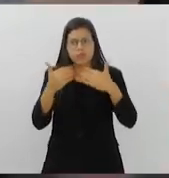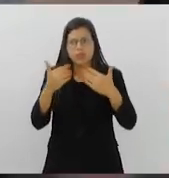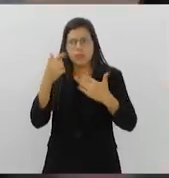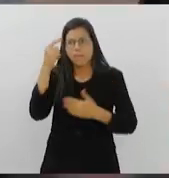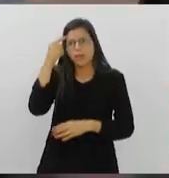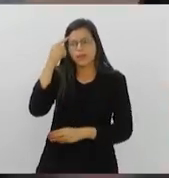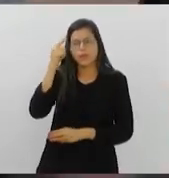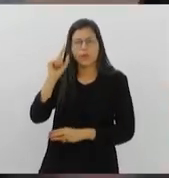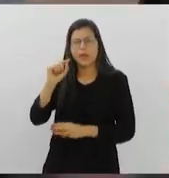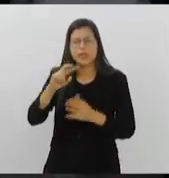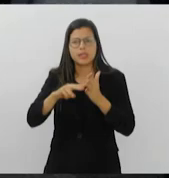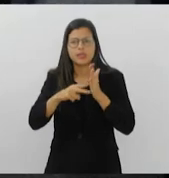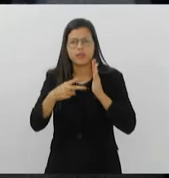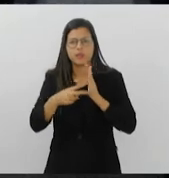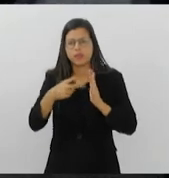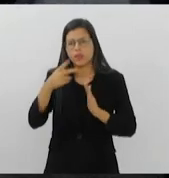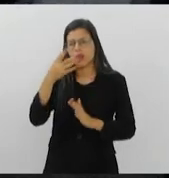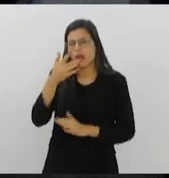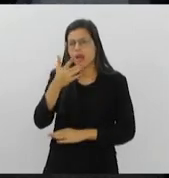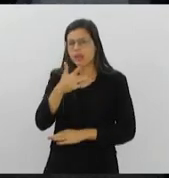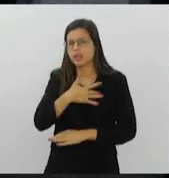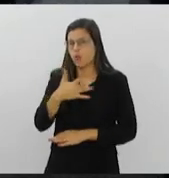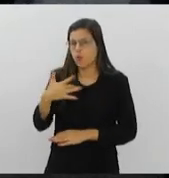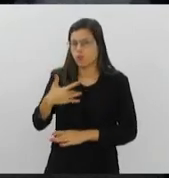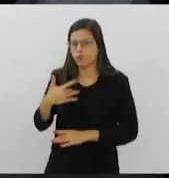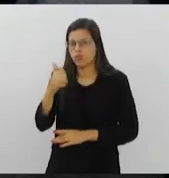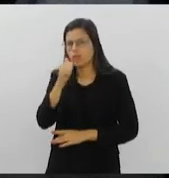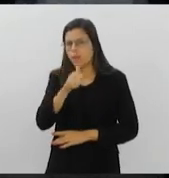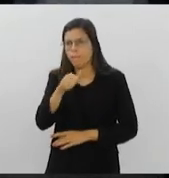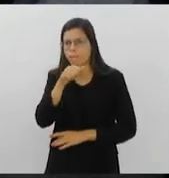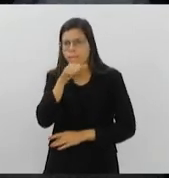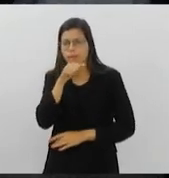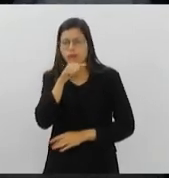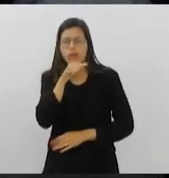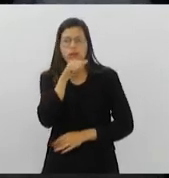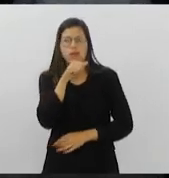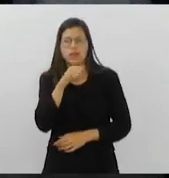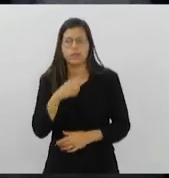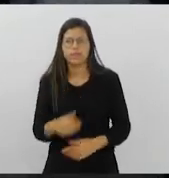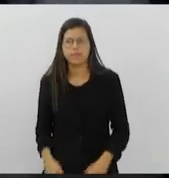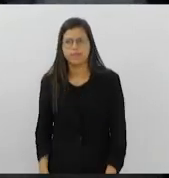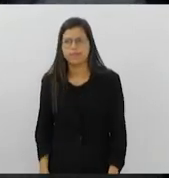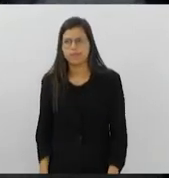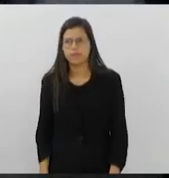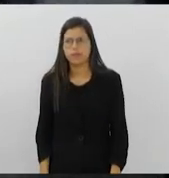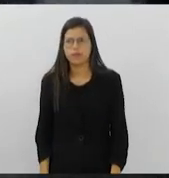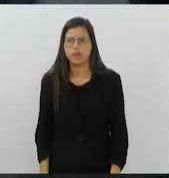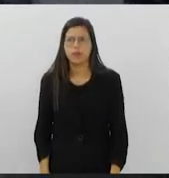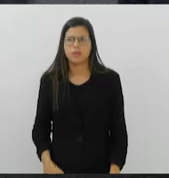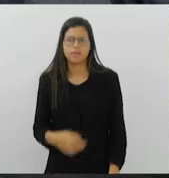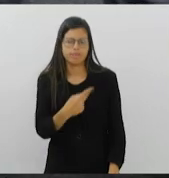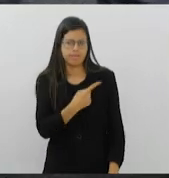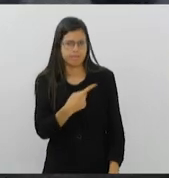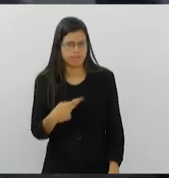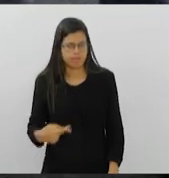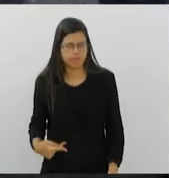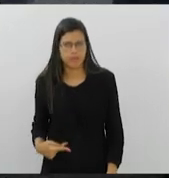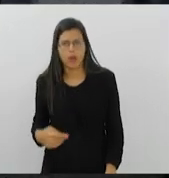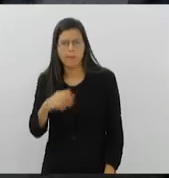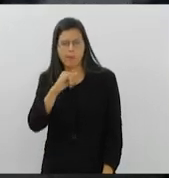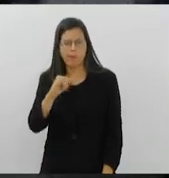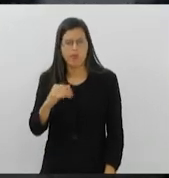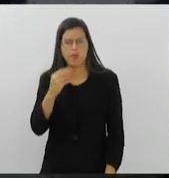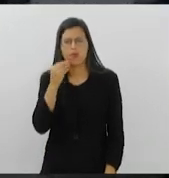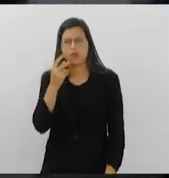saúde materna e quais são os espaços fundamentais nesse sentido. E, senhor presidente, aproveito para dizer